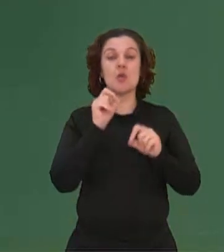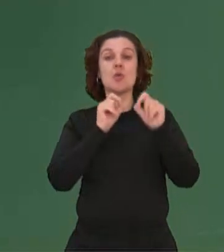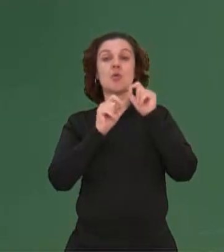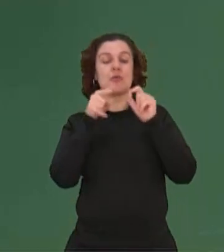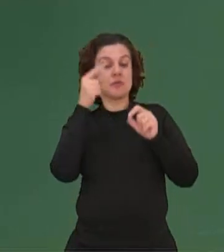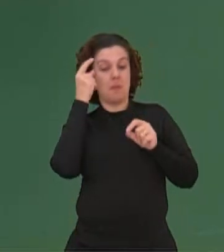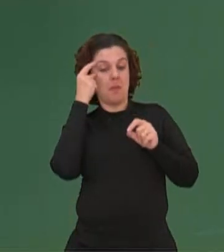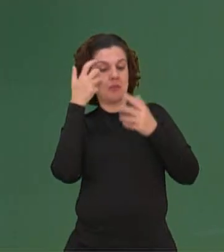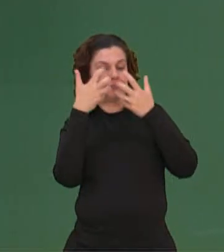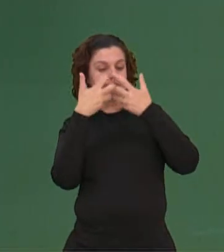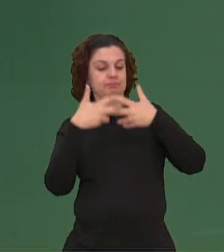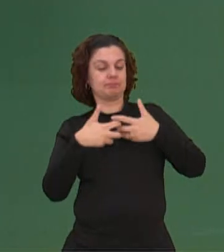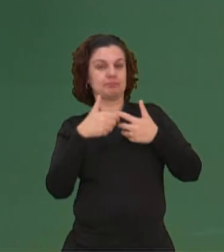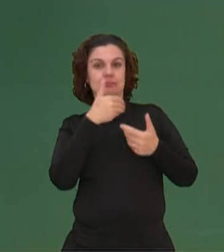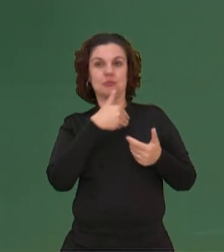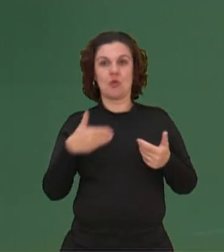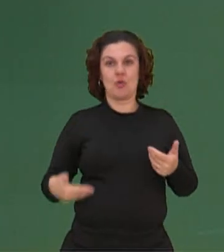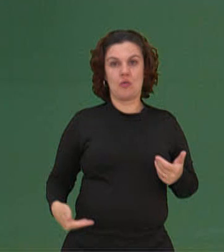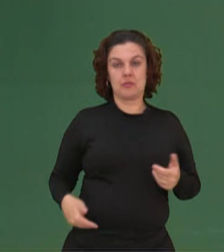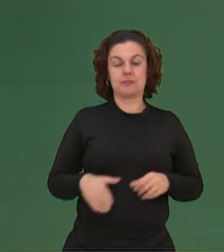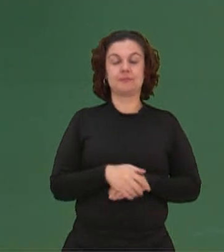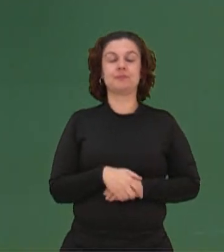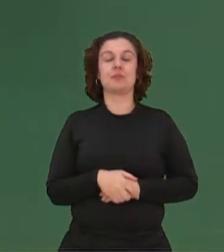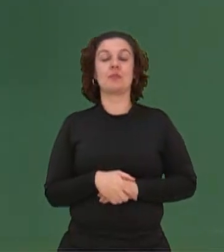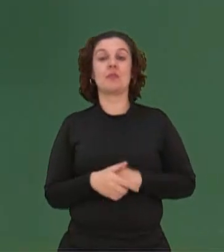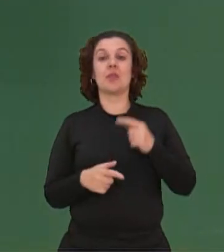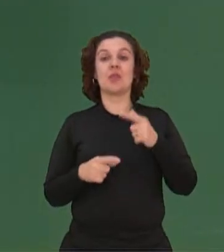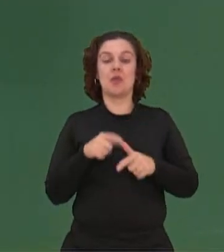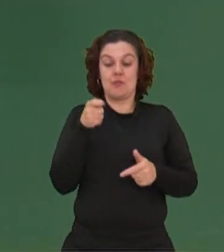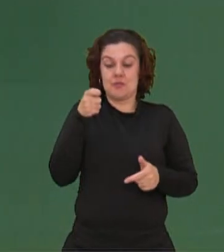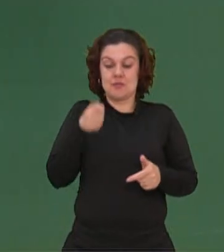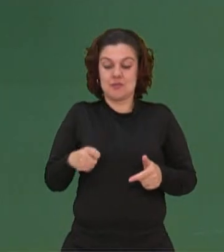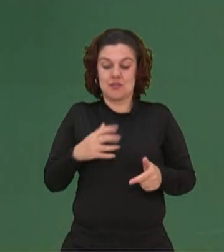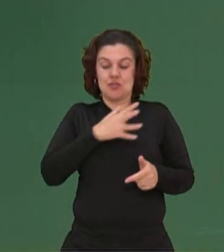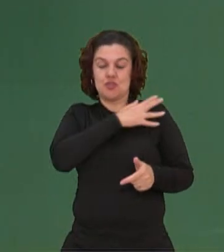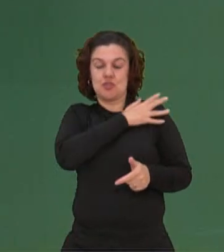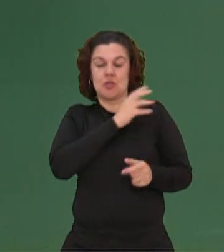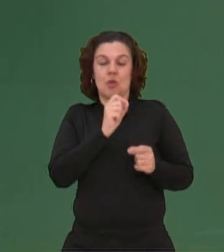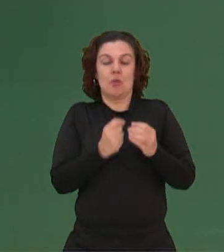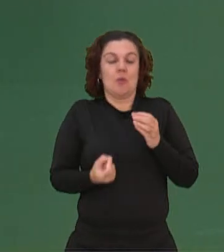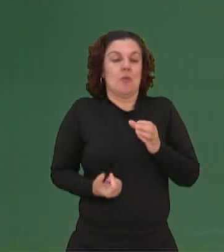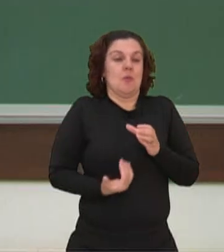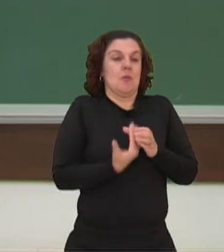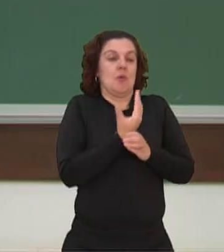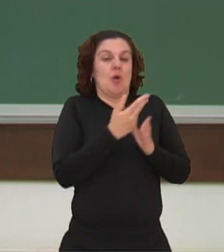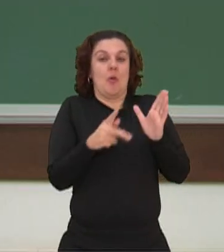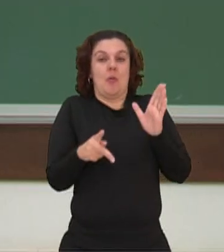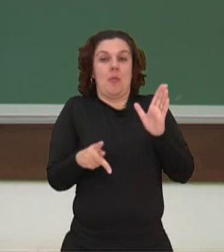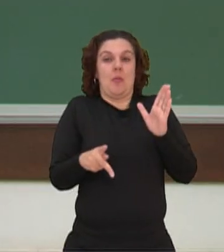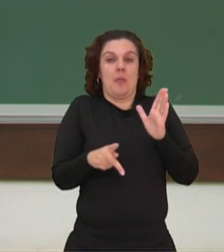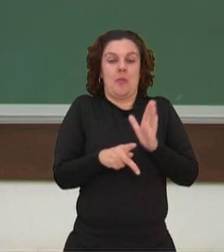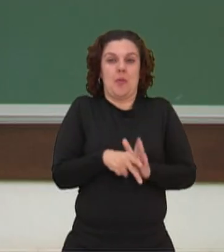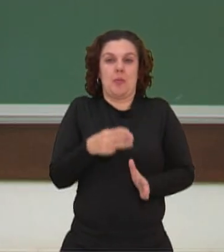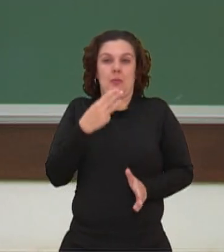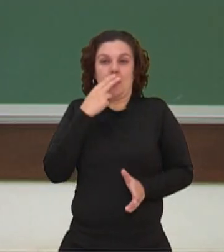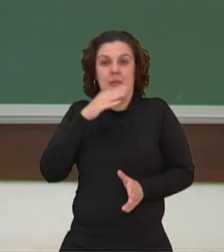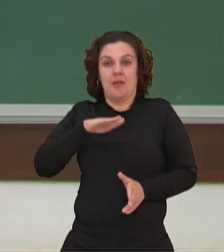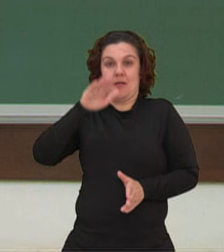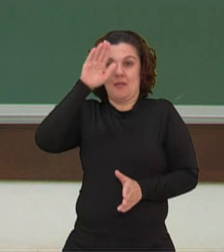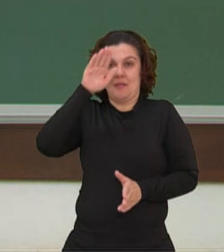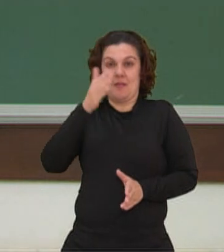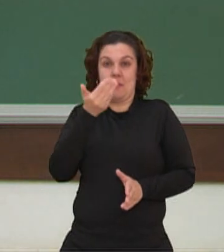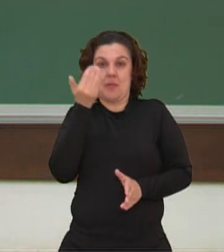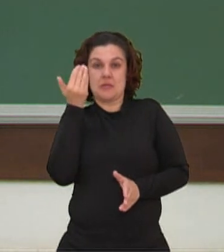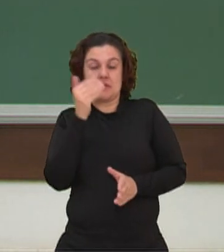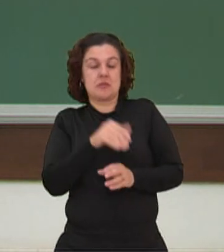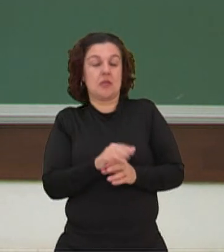sobre o governo. Essa ditadura de Getúlio Vargas, fortemente inspirada lá pelo fascismo, lembra daquelas ideias?